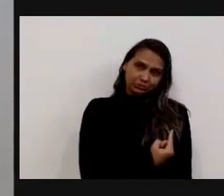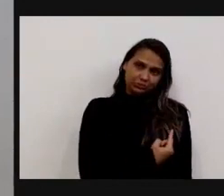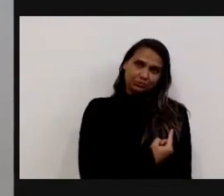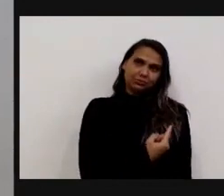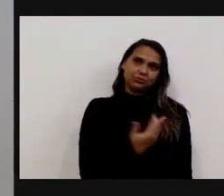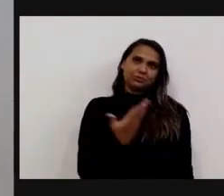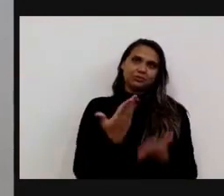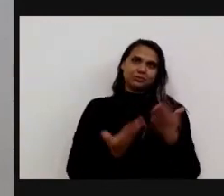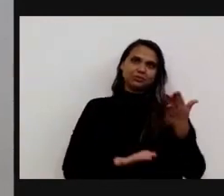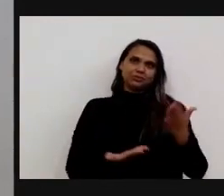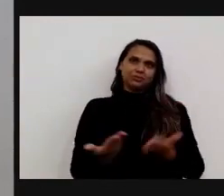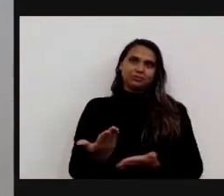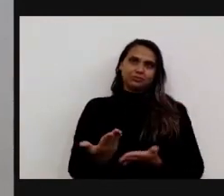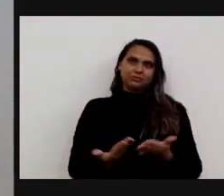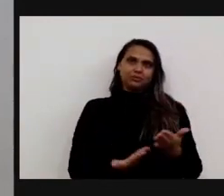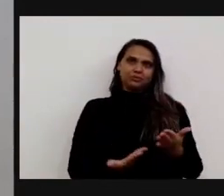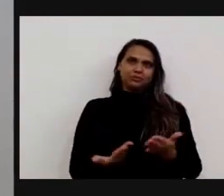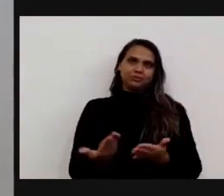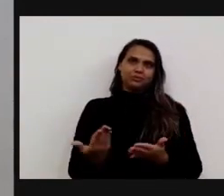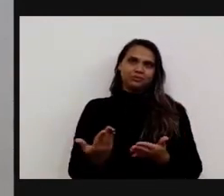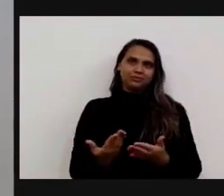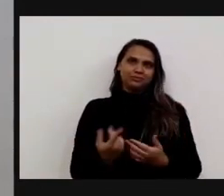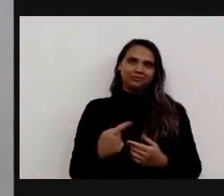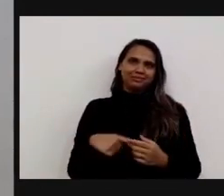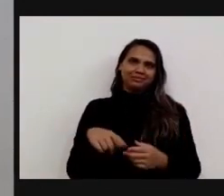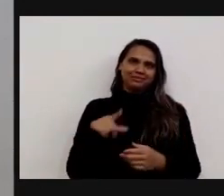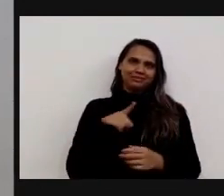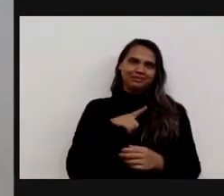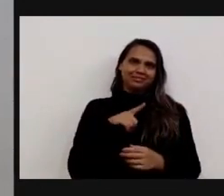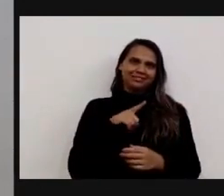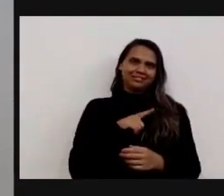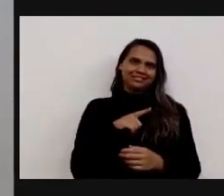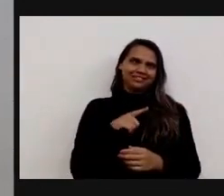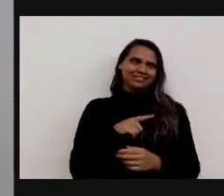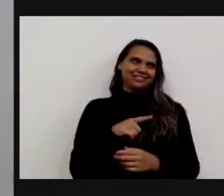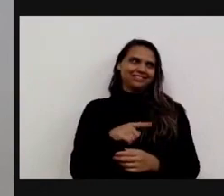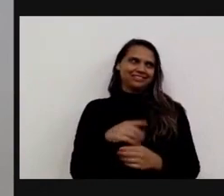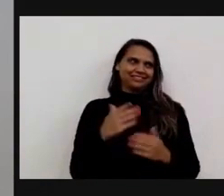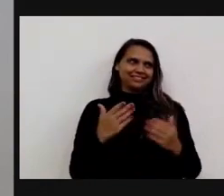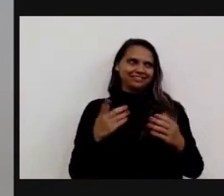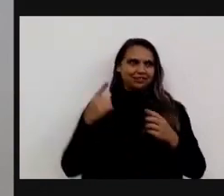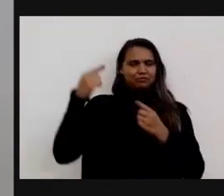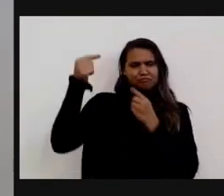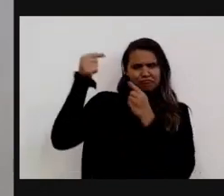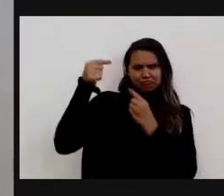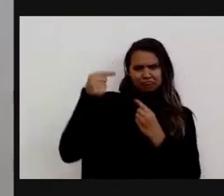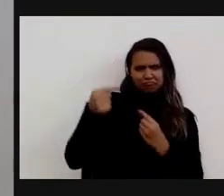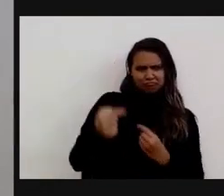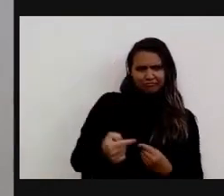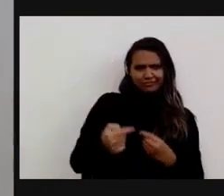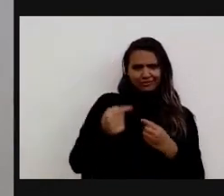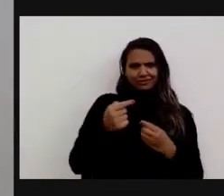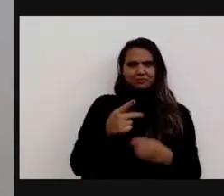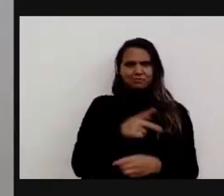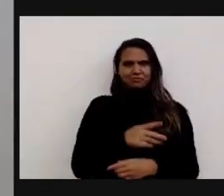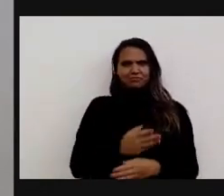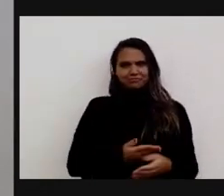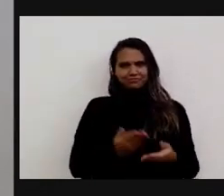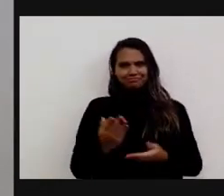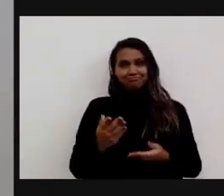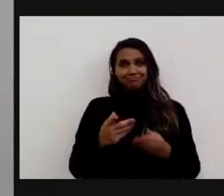comandados por servidores semideuses que não se reconhece como Mortais são verdadeiros patrões que impedem inovações no